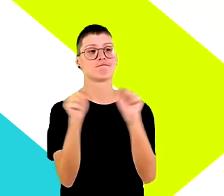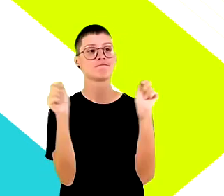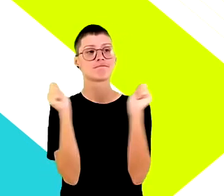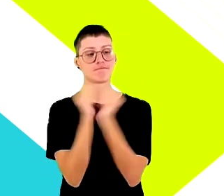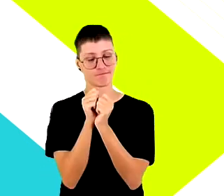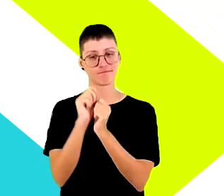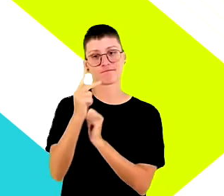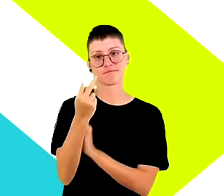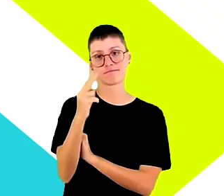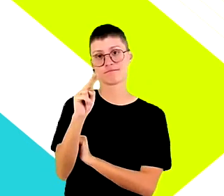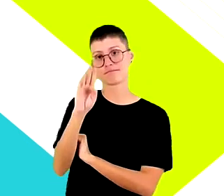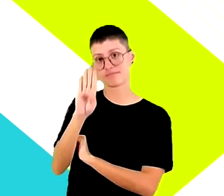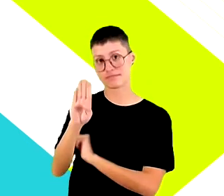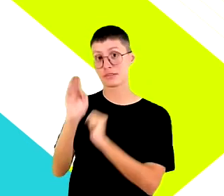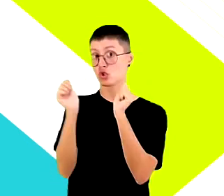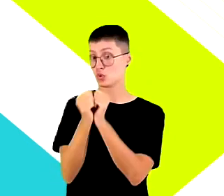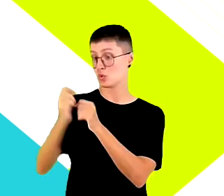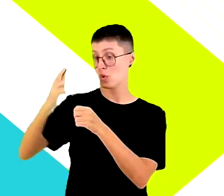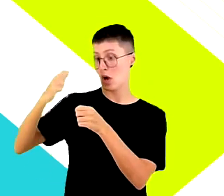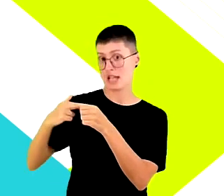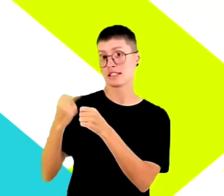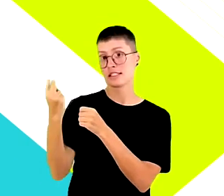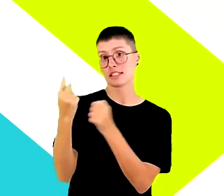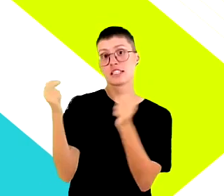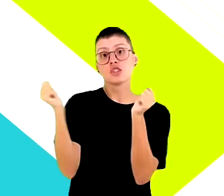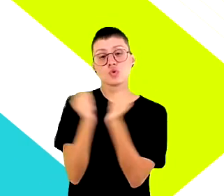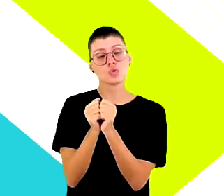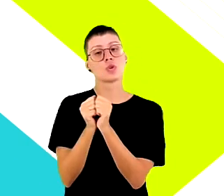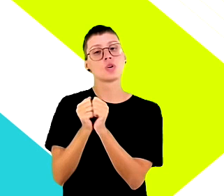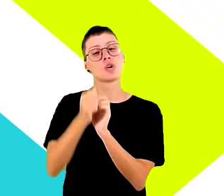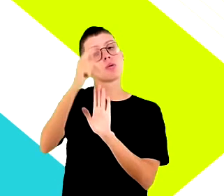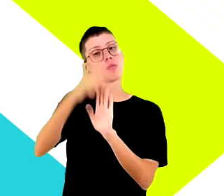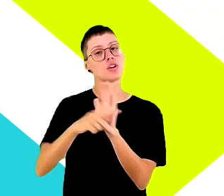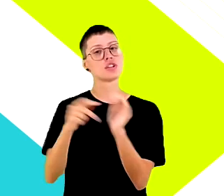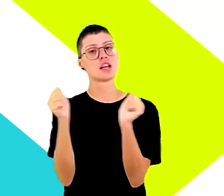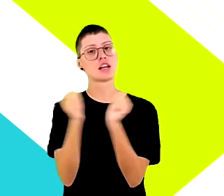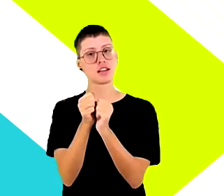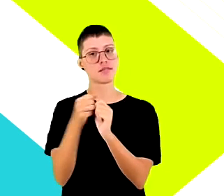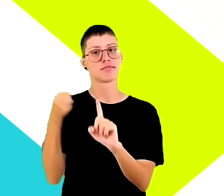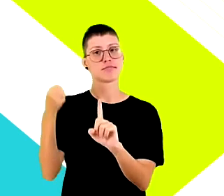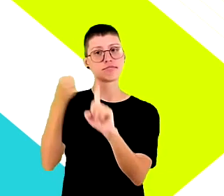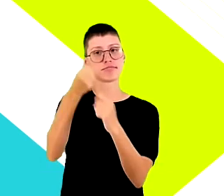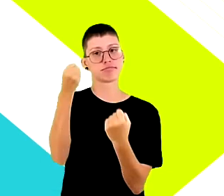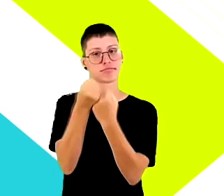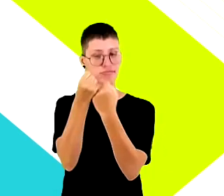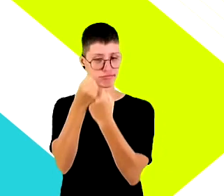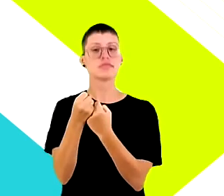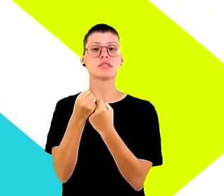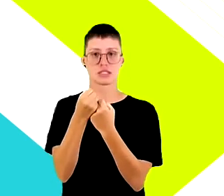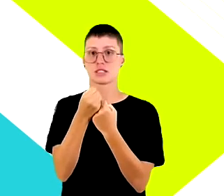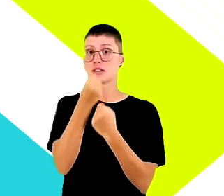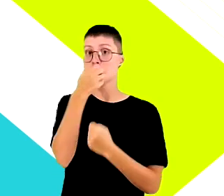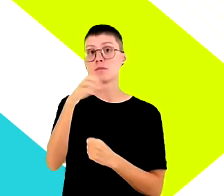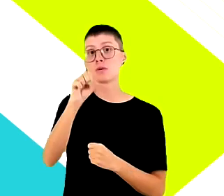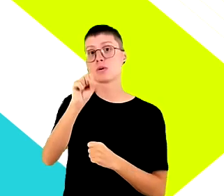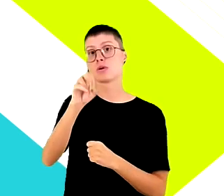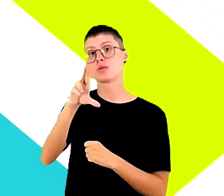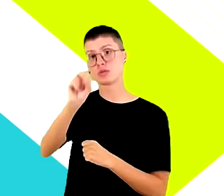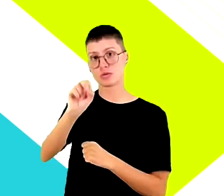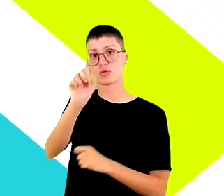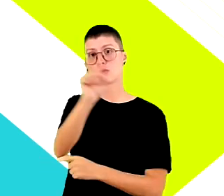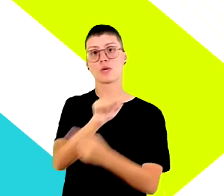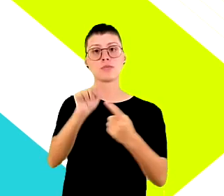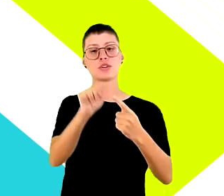Raizen, que é um projeto junto ao Fundo de Impacto da Bom Sucro, que visa fazer uma rede de monitoramento